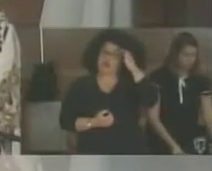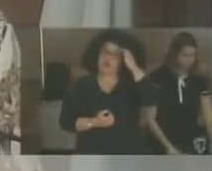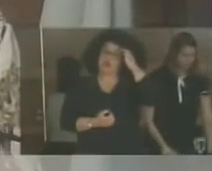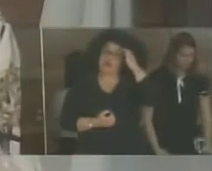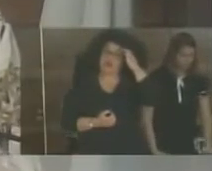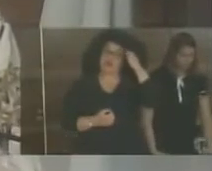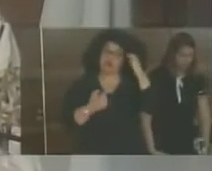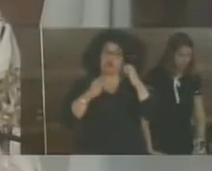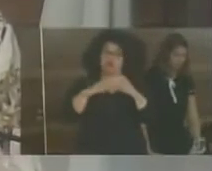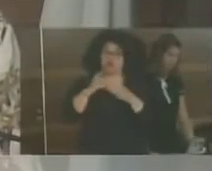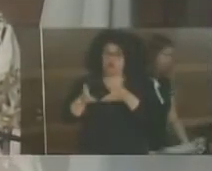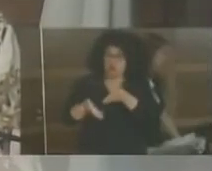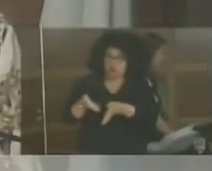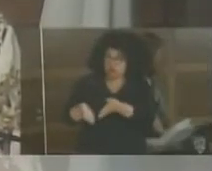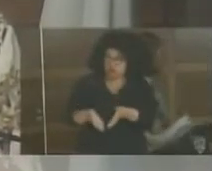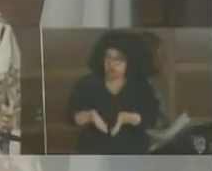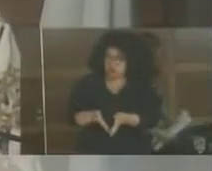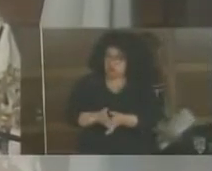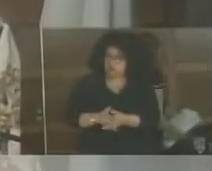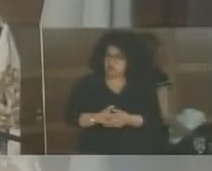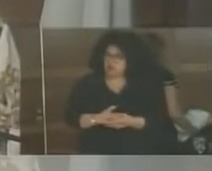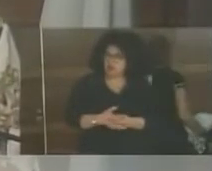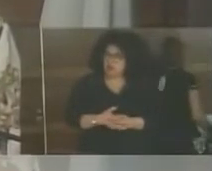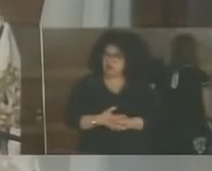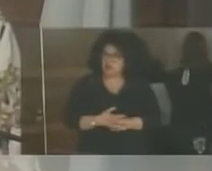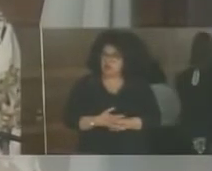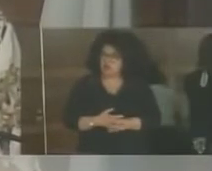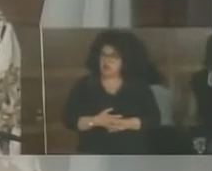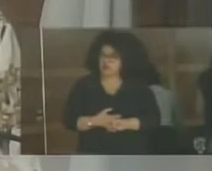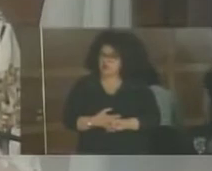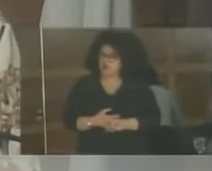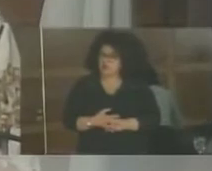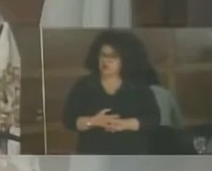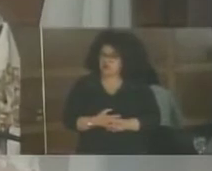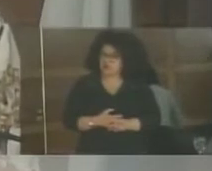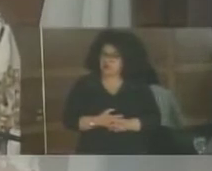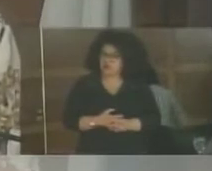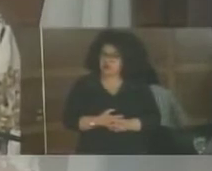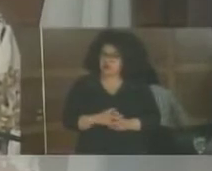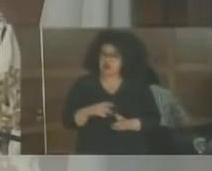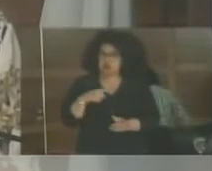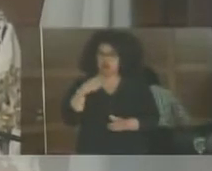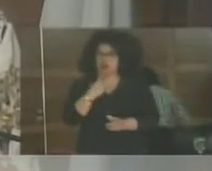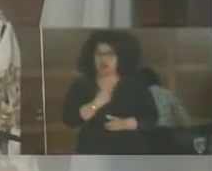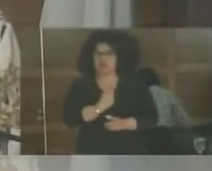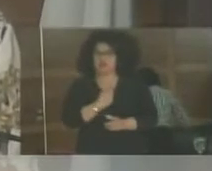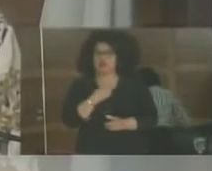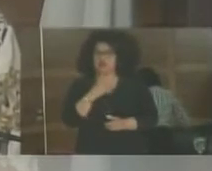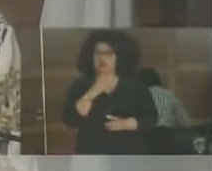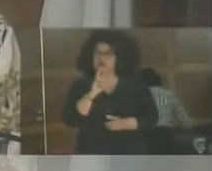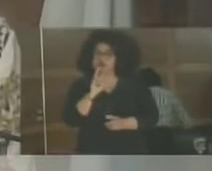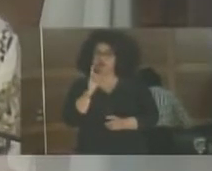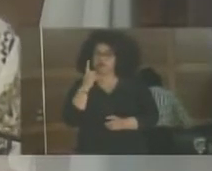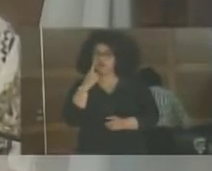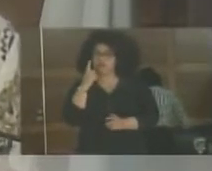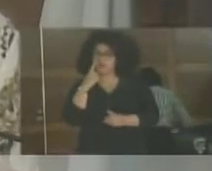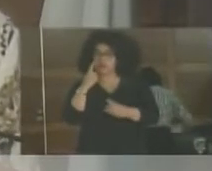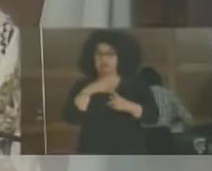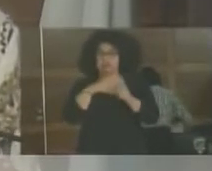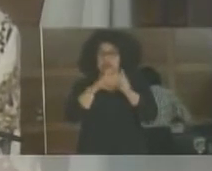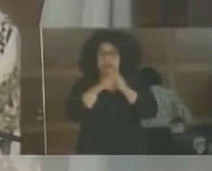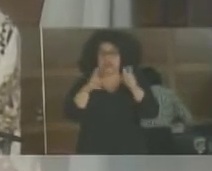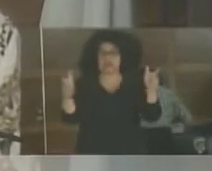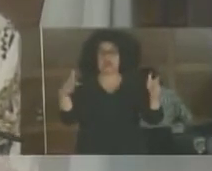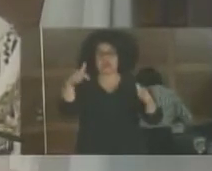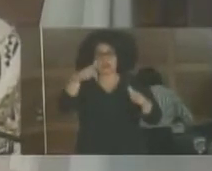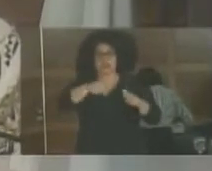ficar sob os cuidados do bem-estar animal da prefeitura, onde nós vamos estar atendendo essa demanda enorme que